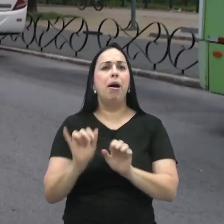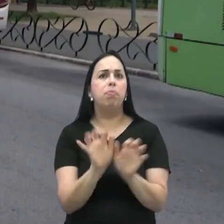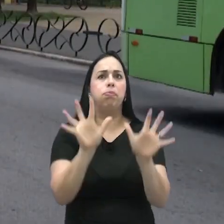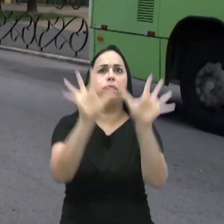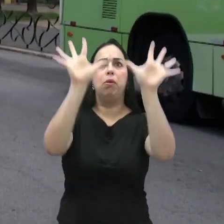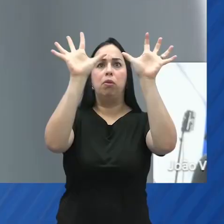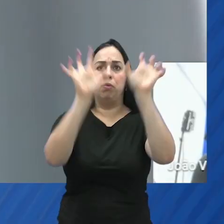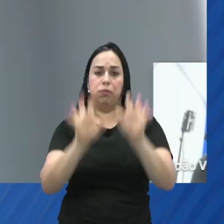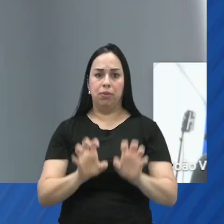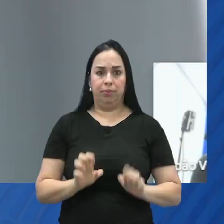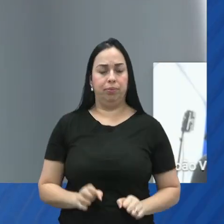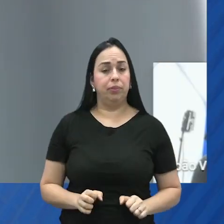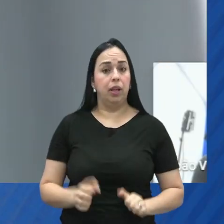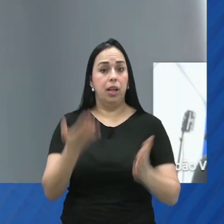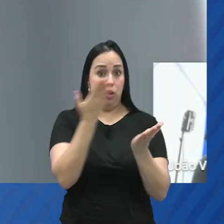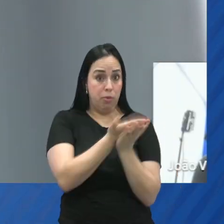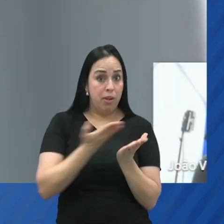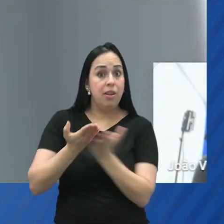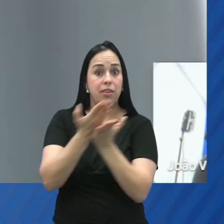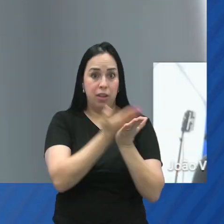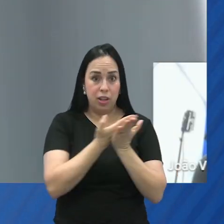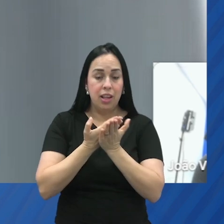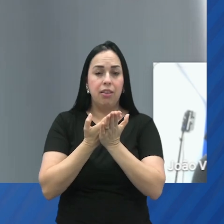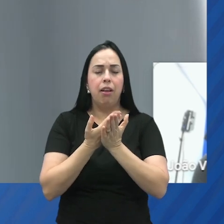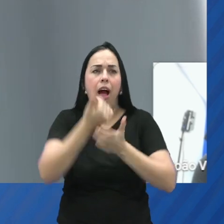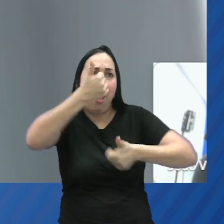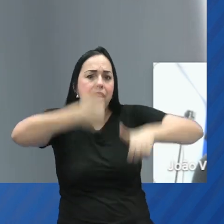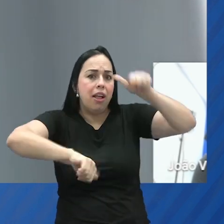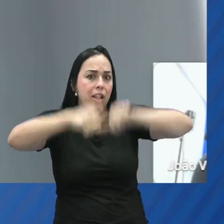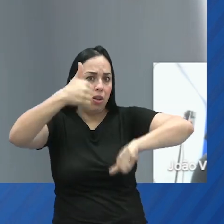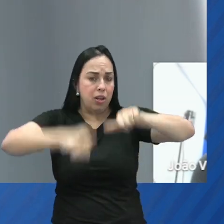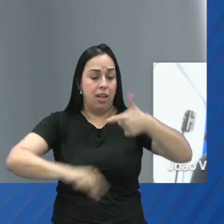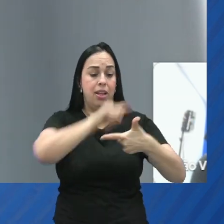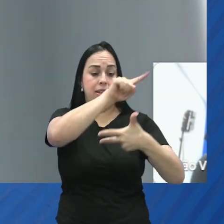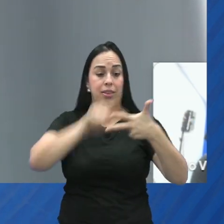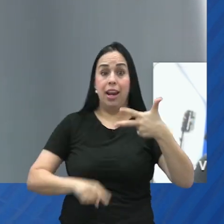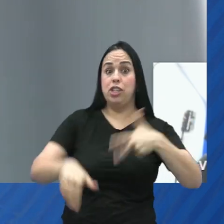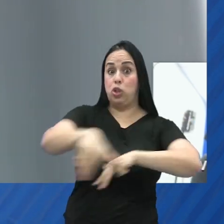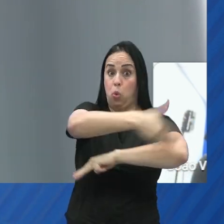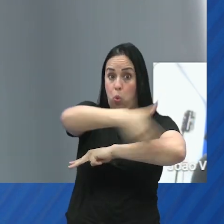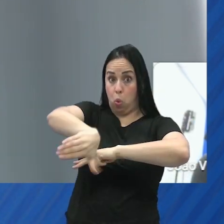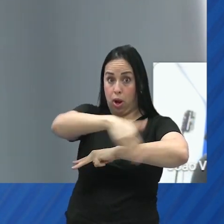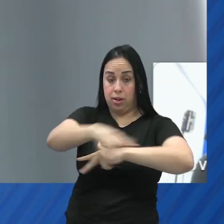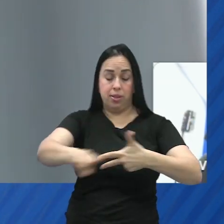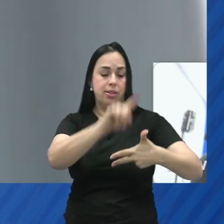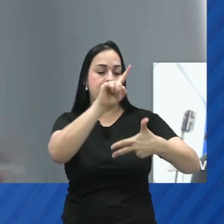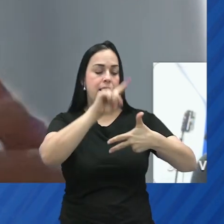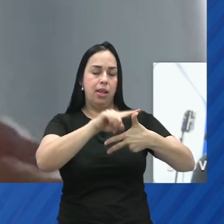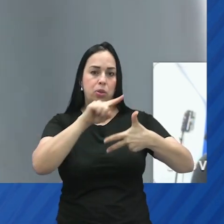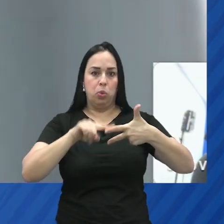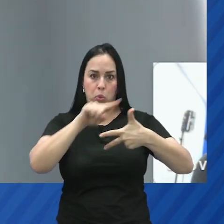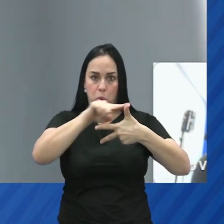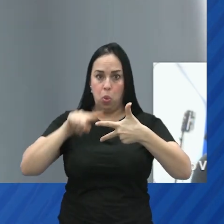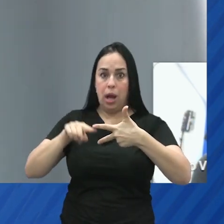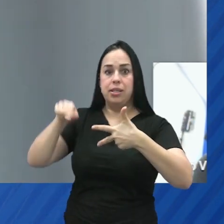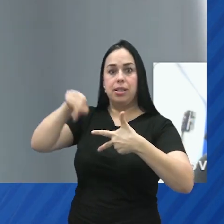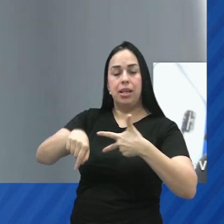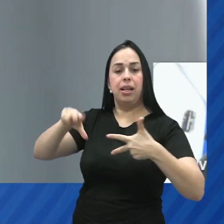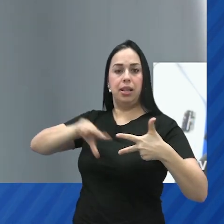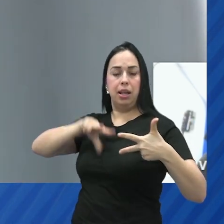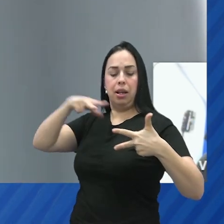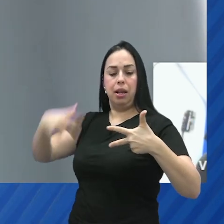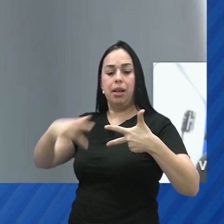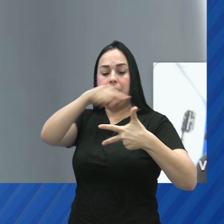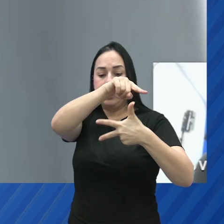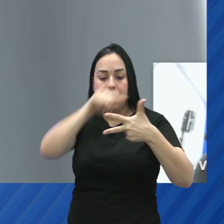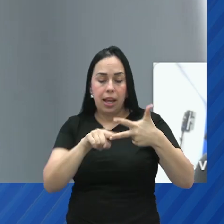da poluição. Esse estudo específico ele analisa 3 cânions urbanos, ou seja, 3 ruas com